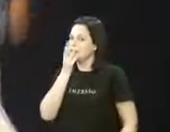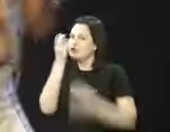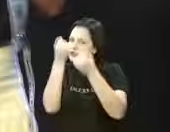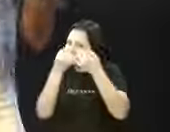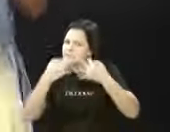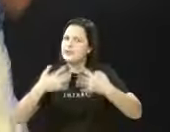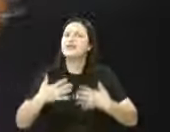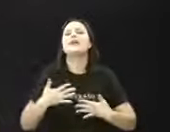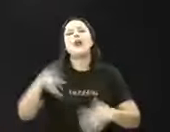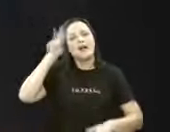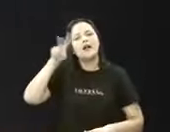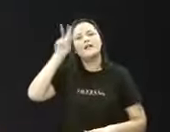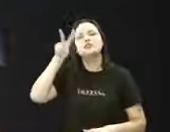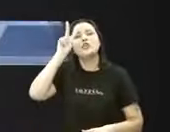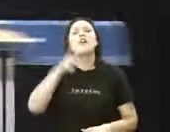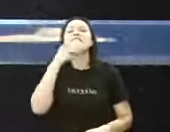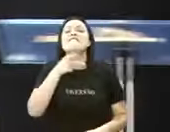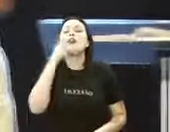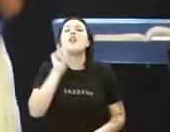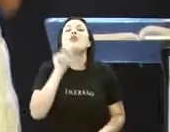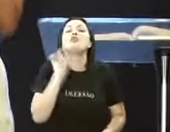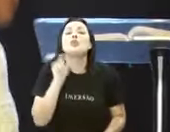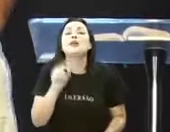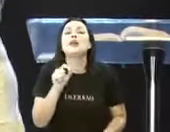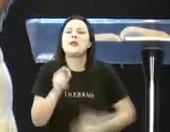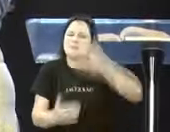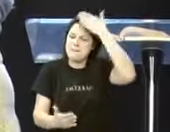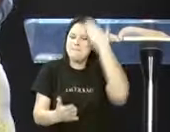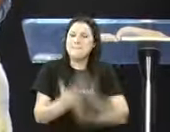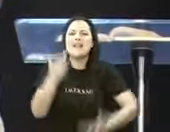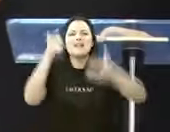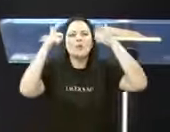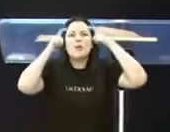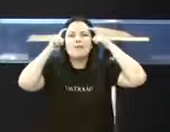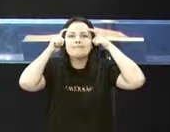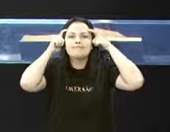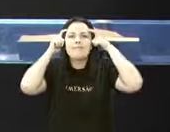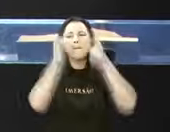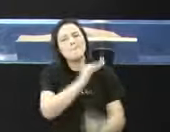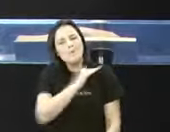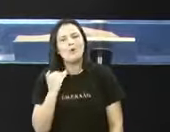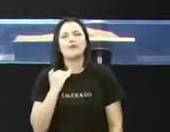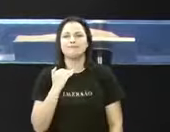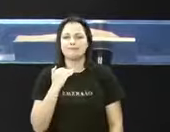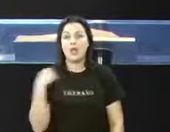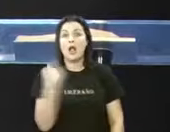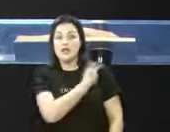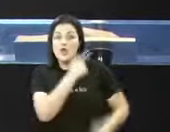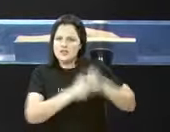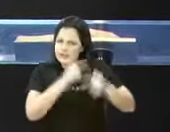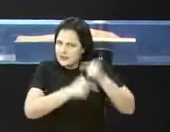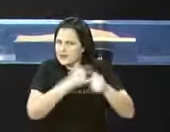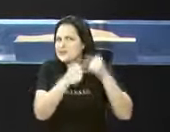ele começa a história de um grande chamado falando sobre uma grande perda. O que eu vim dizer aqui: essa geração que nós vivemos